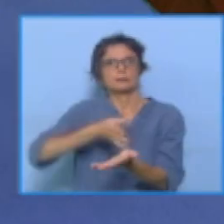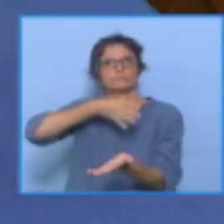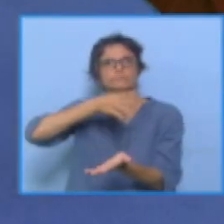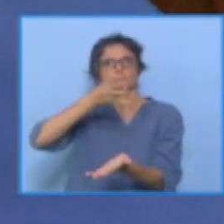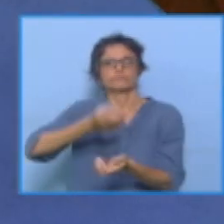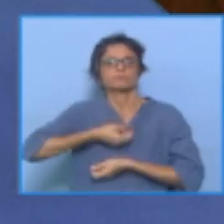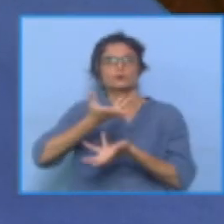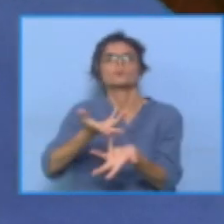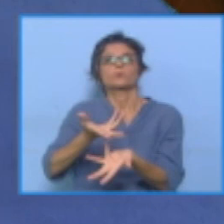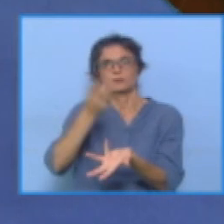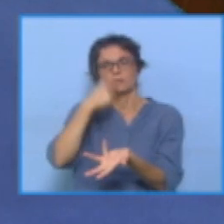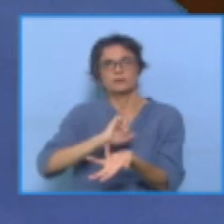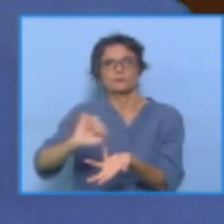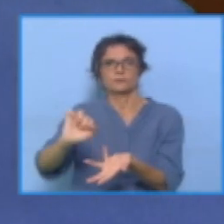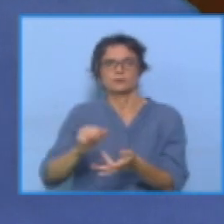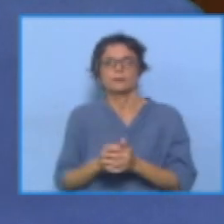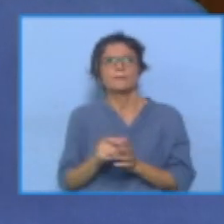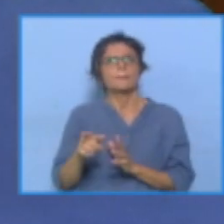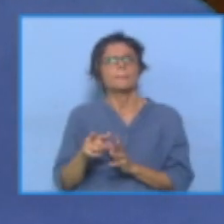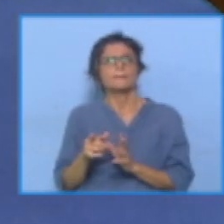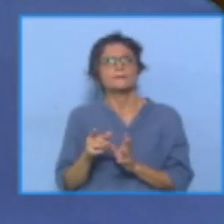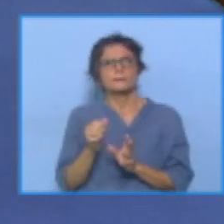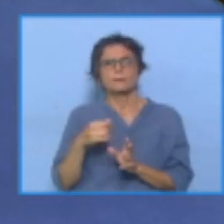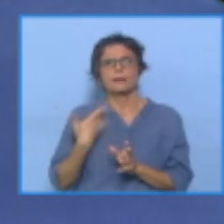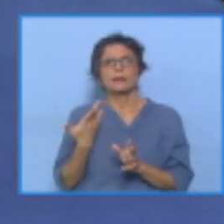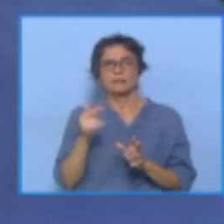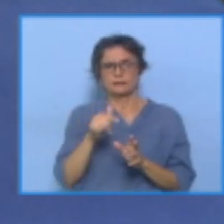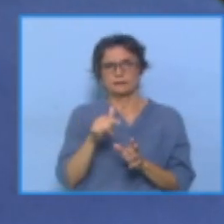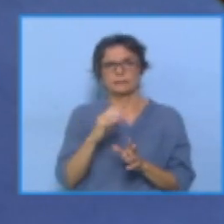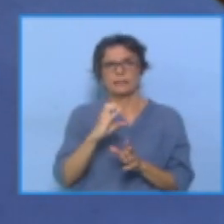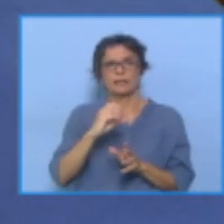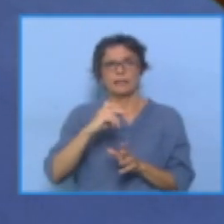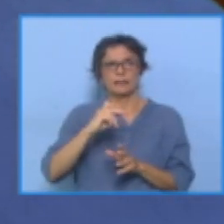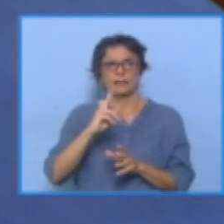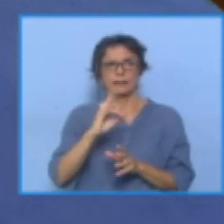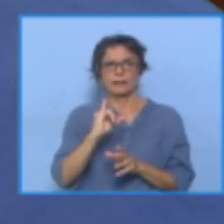própria ação da Caritas em Portugal, indo além do